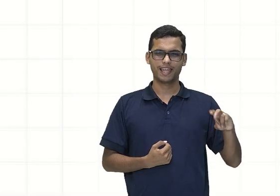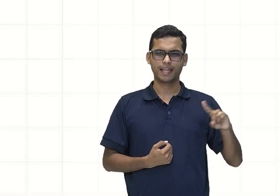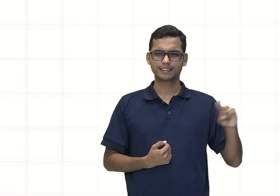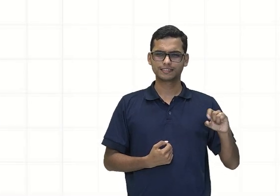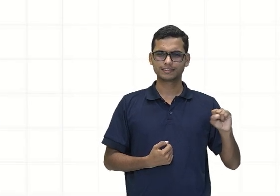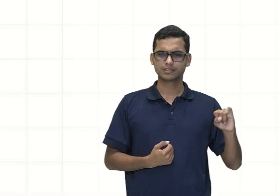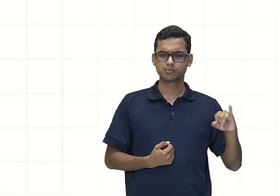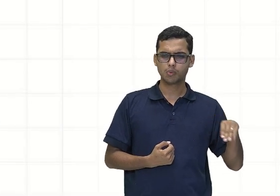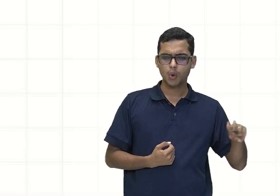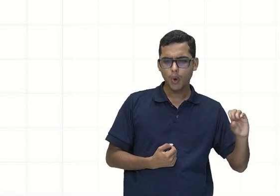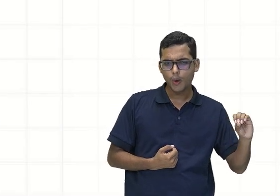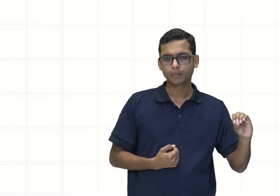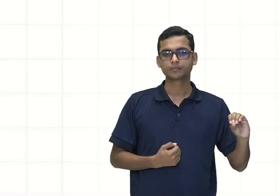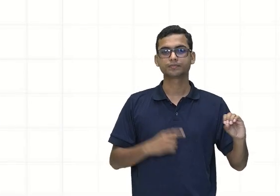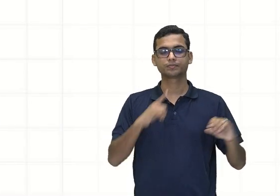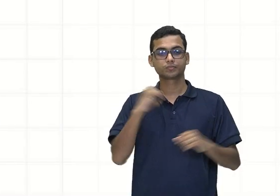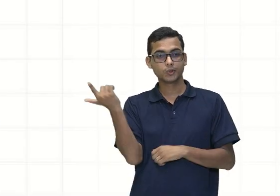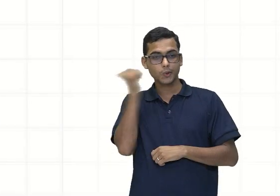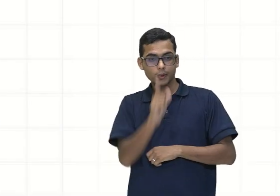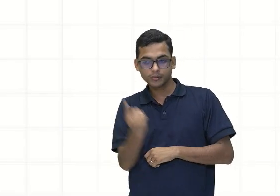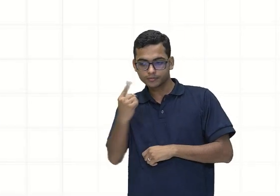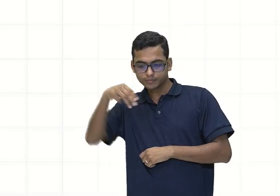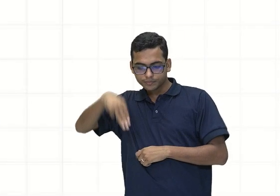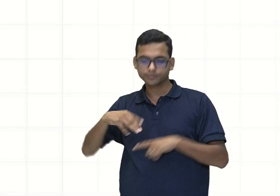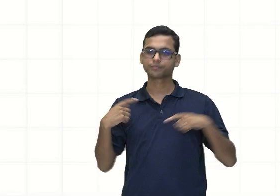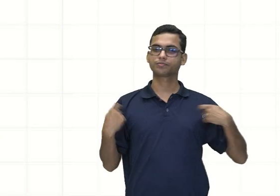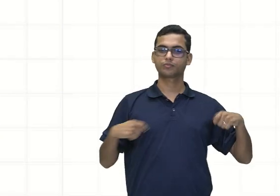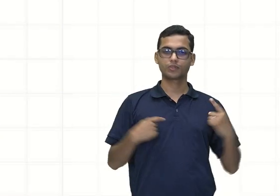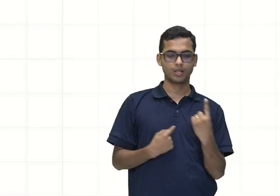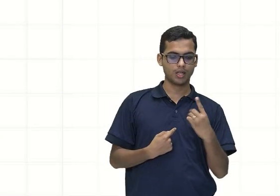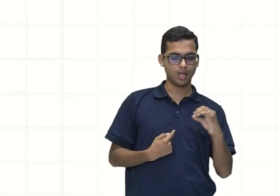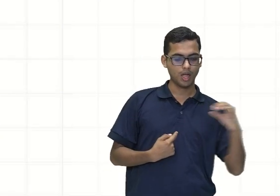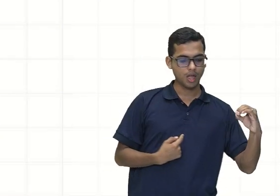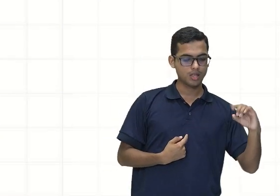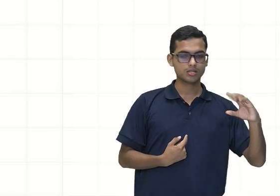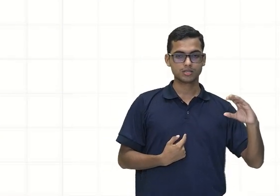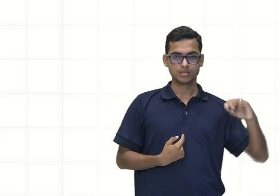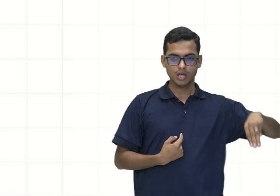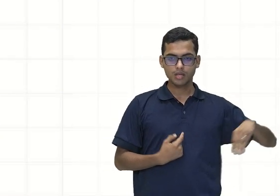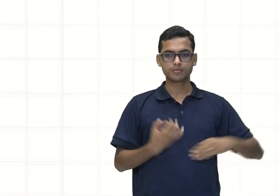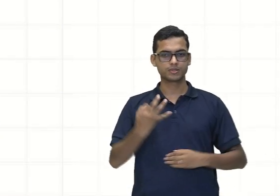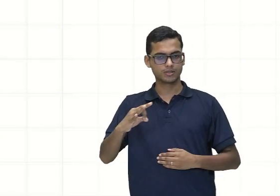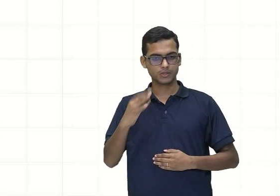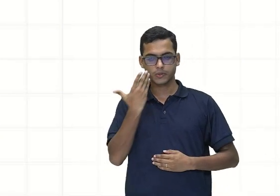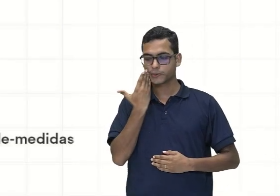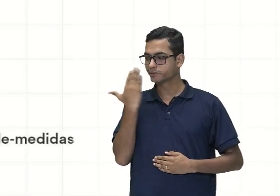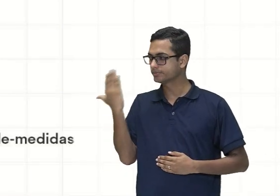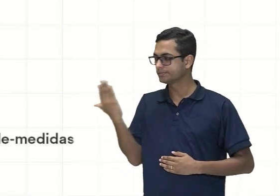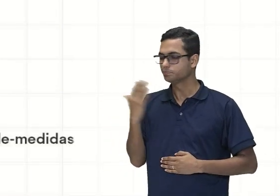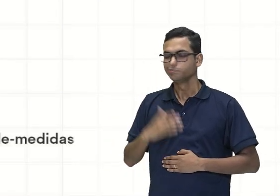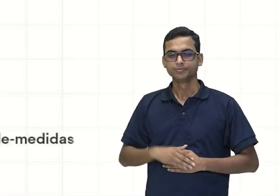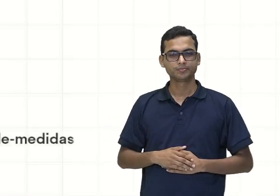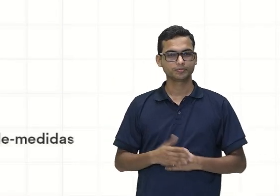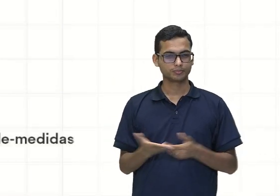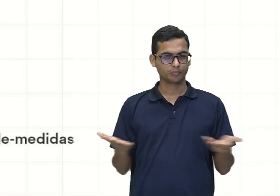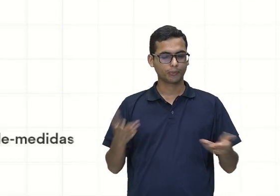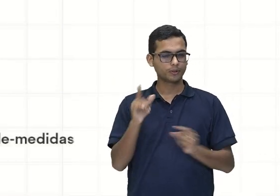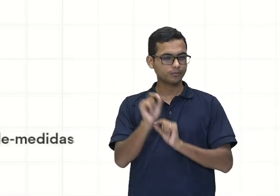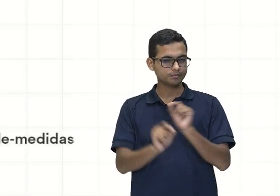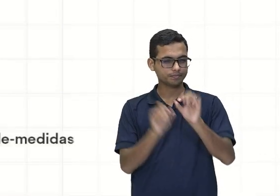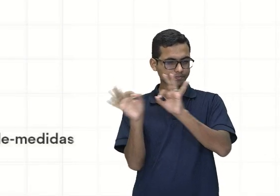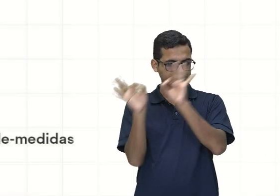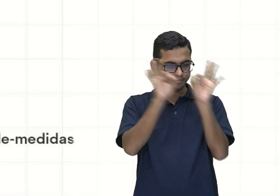eu preciso ter 100 centímetros, tá bom? Então,